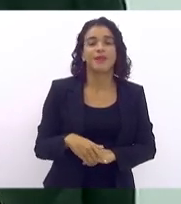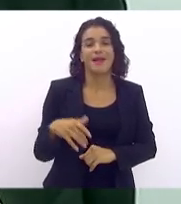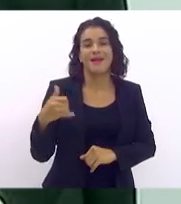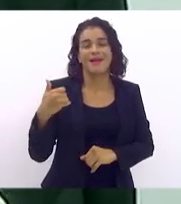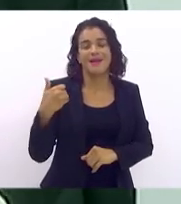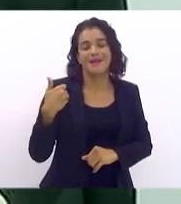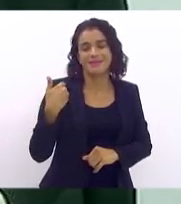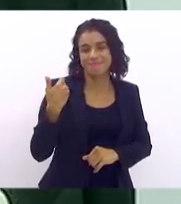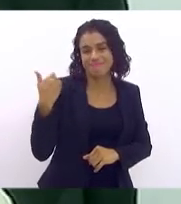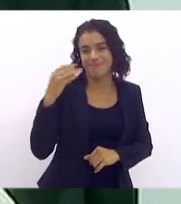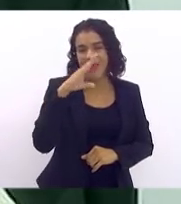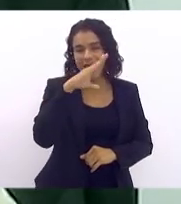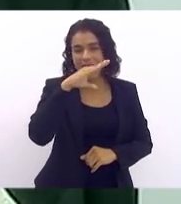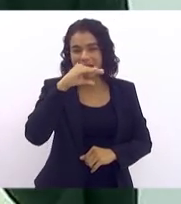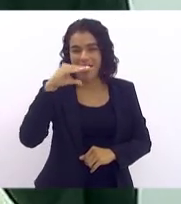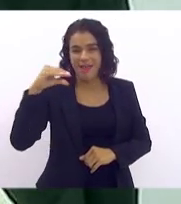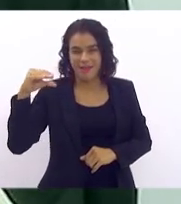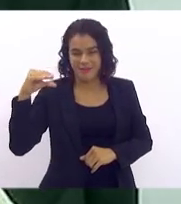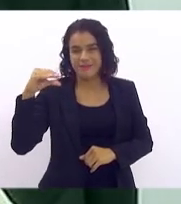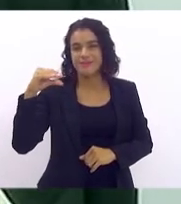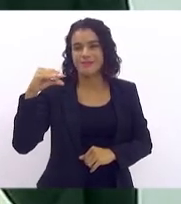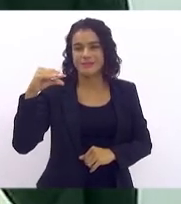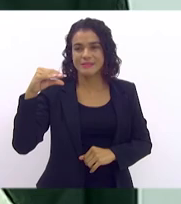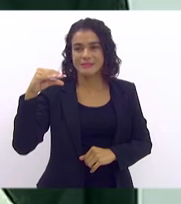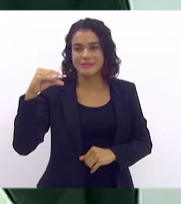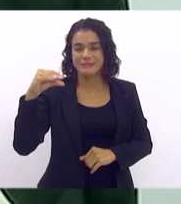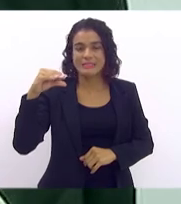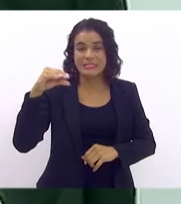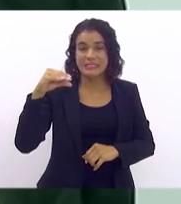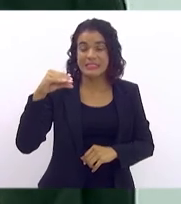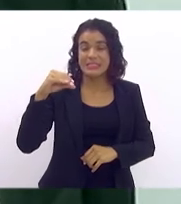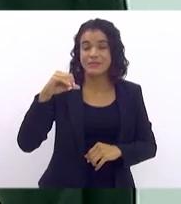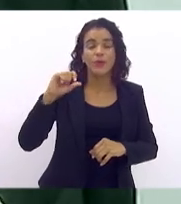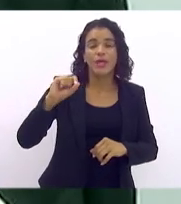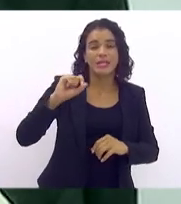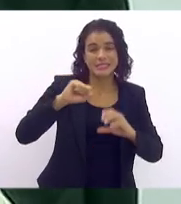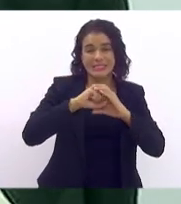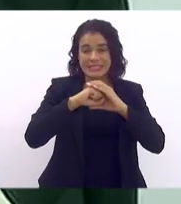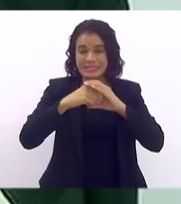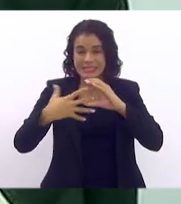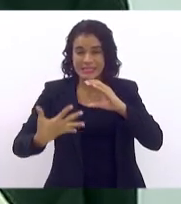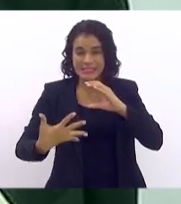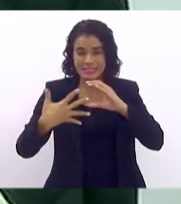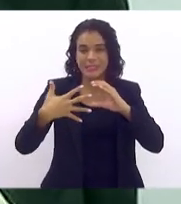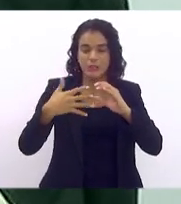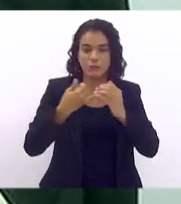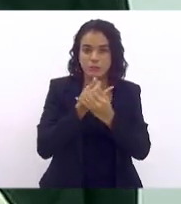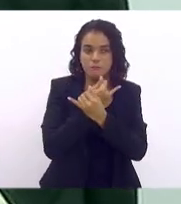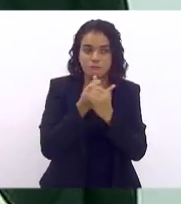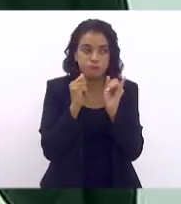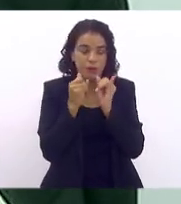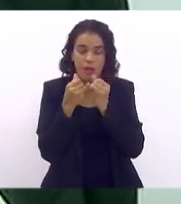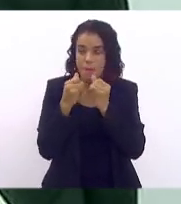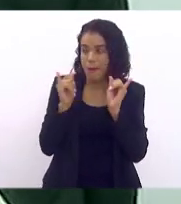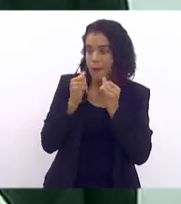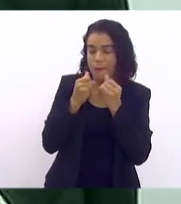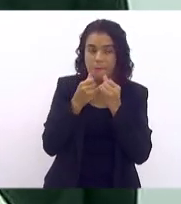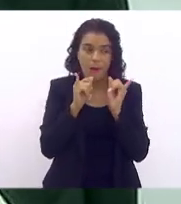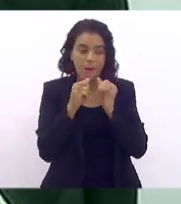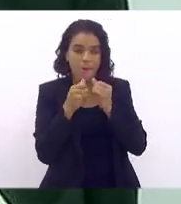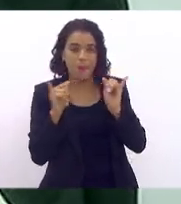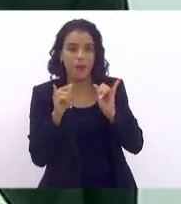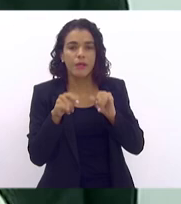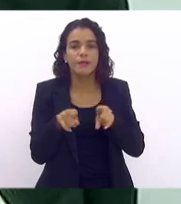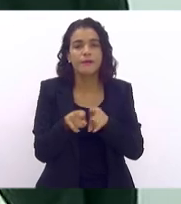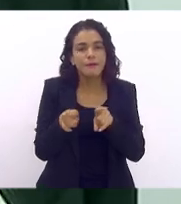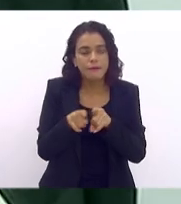adolescentes vão para síndrome de pânico e, algumas vezes, a tragédia